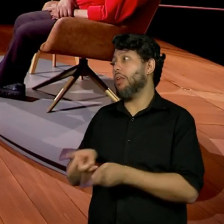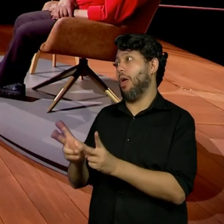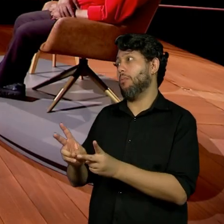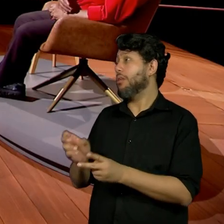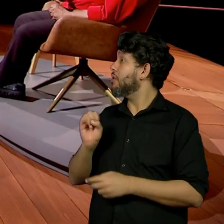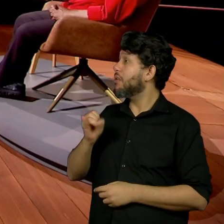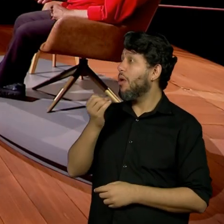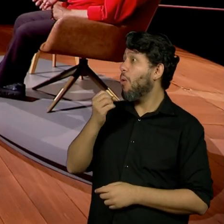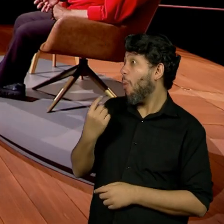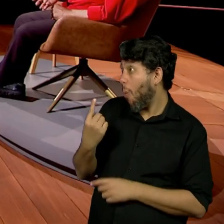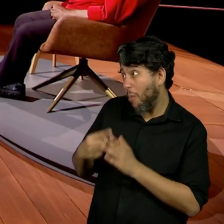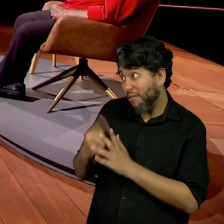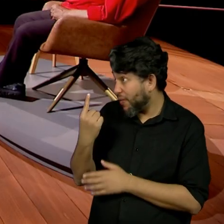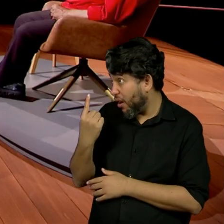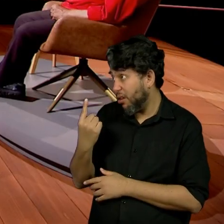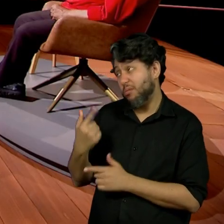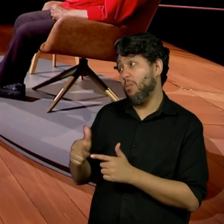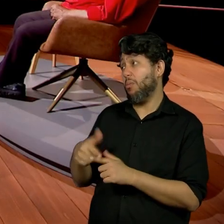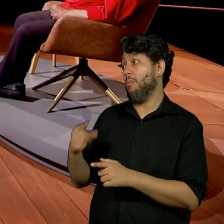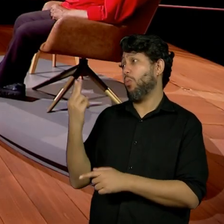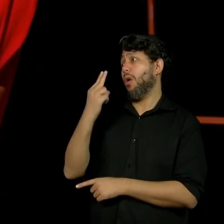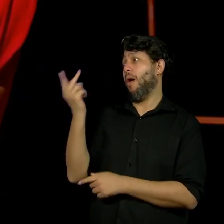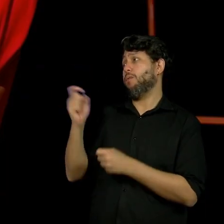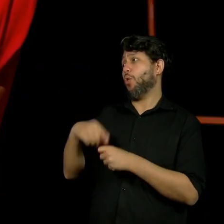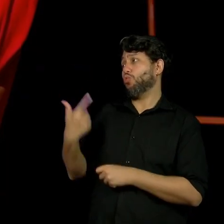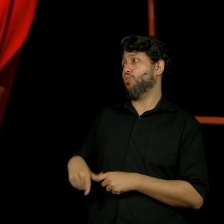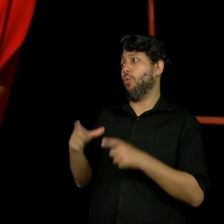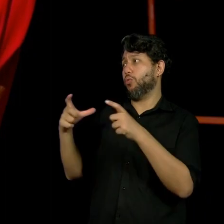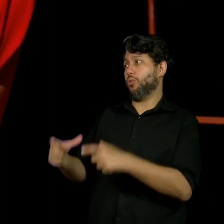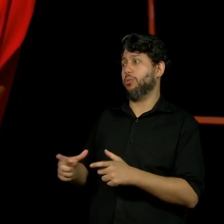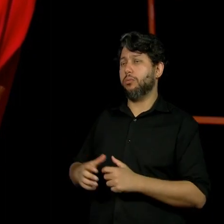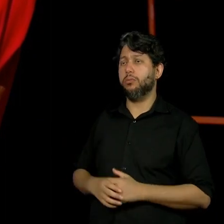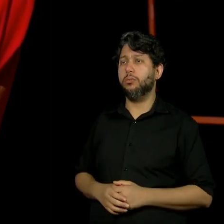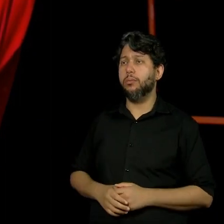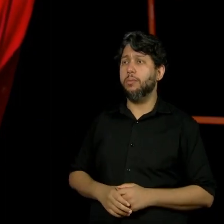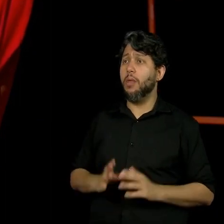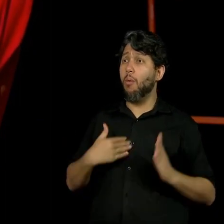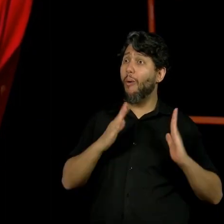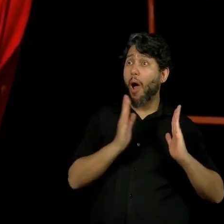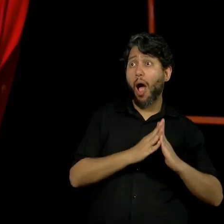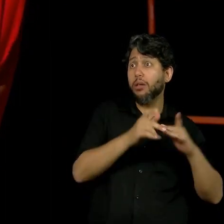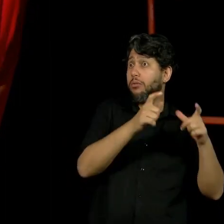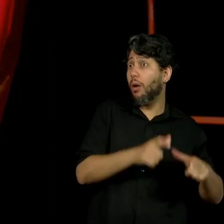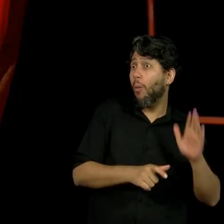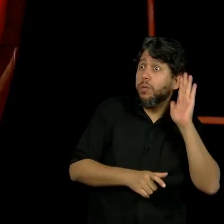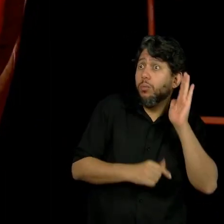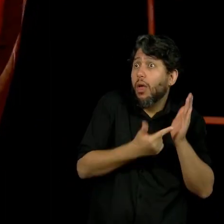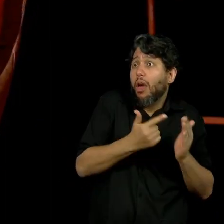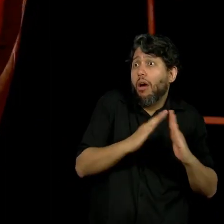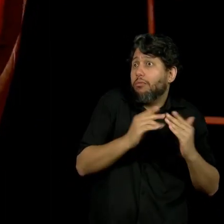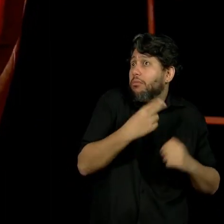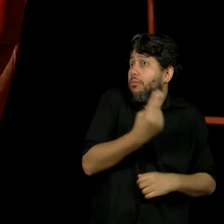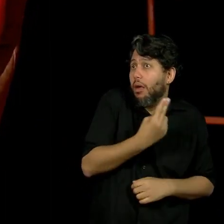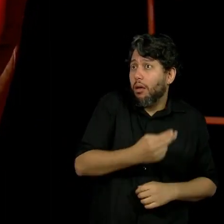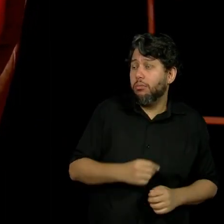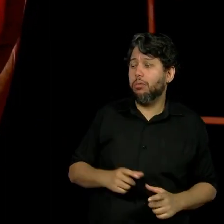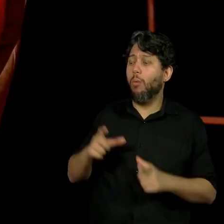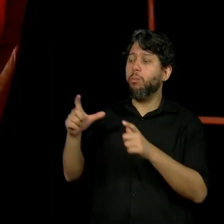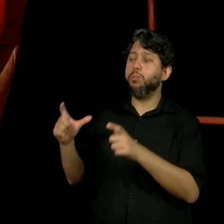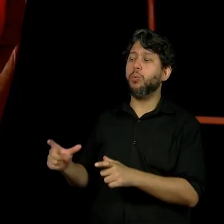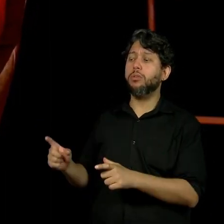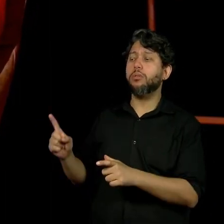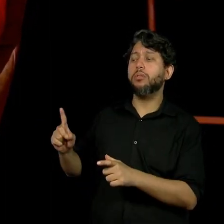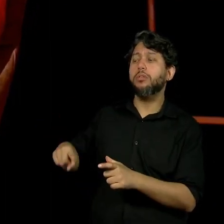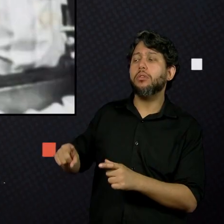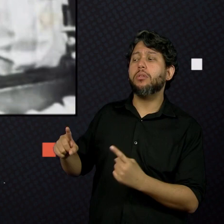Alguns discos eu não toquei nunca mais. Eu toquei, não ouvi em casa nada, não tinha nem onde ouvir, né? Toquei uma faixa,